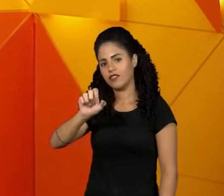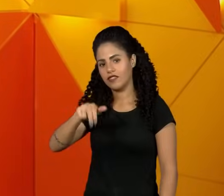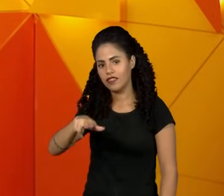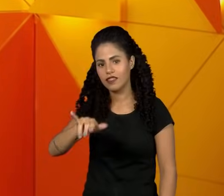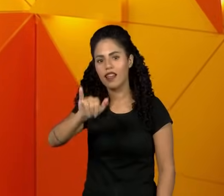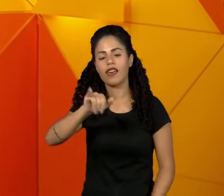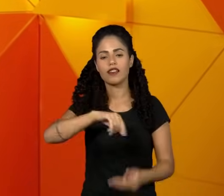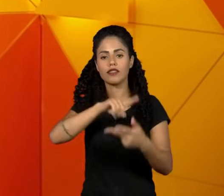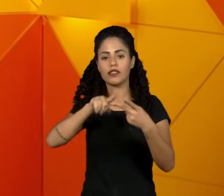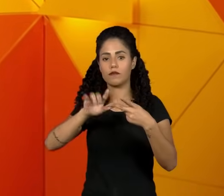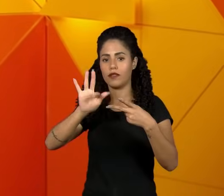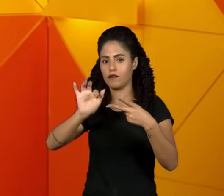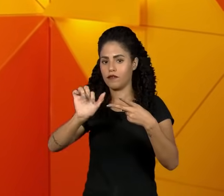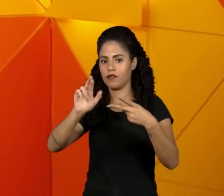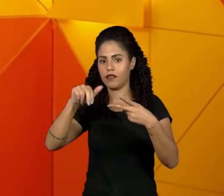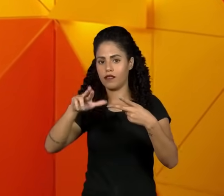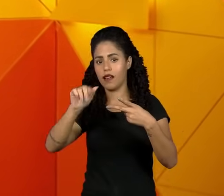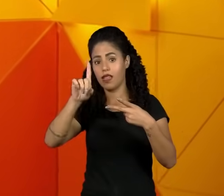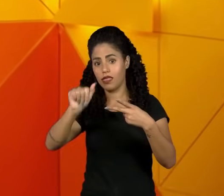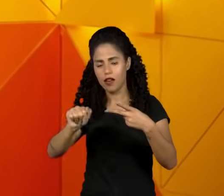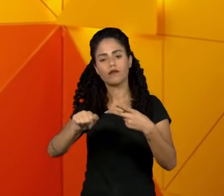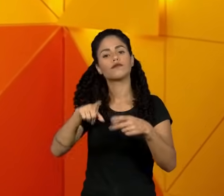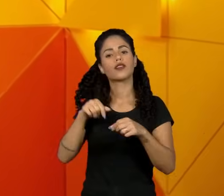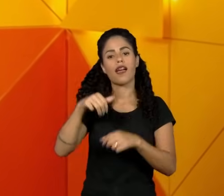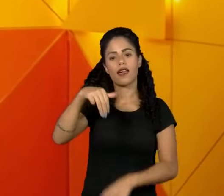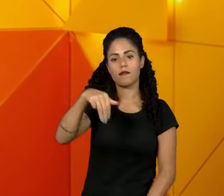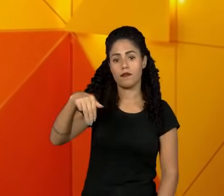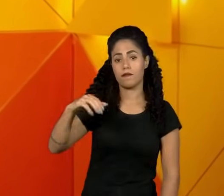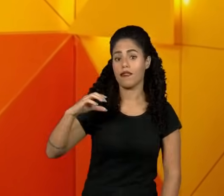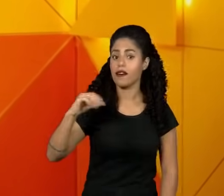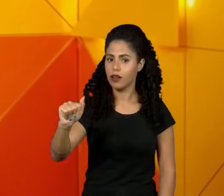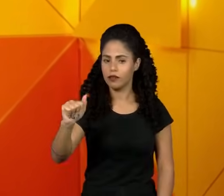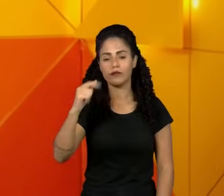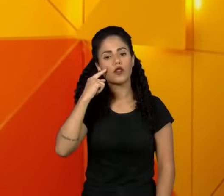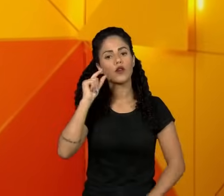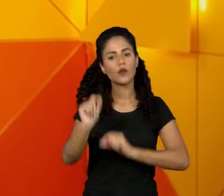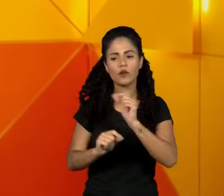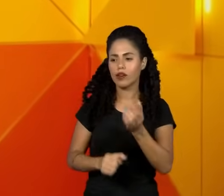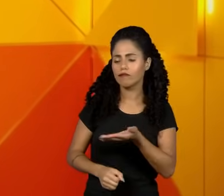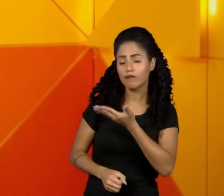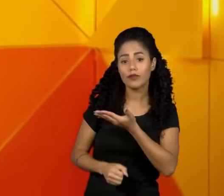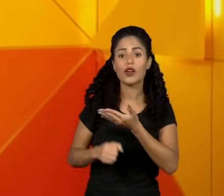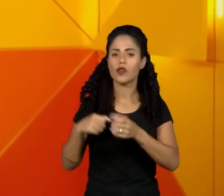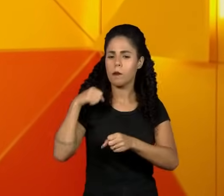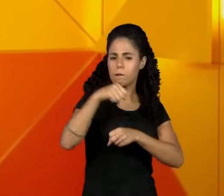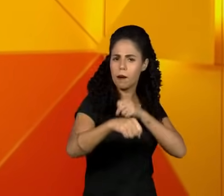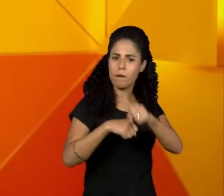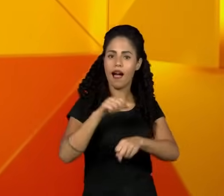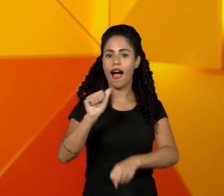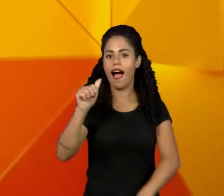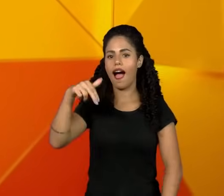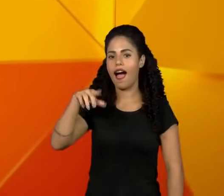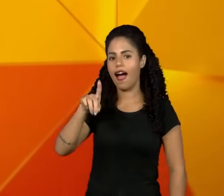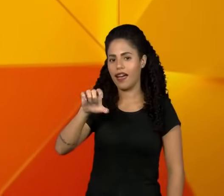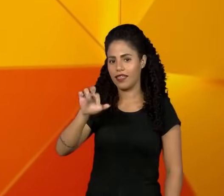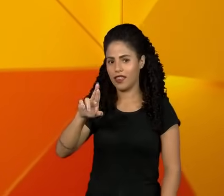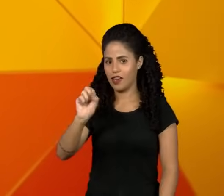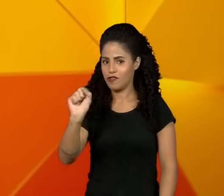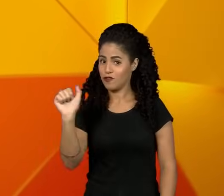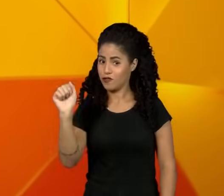Lomba. A trajetória do lutador de MMA Anderson Silva virou uma série e a gente acompanhou a festa de